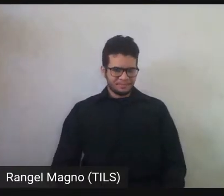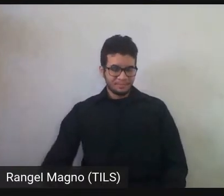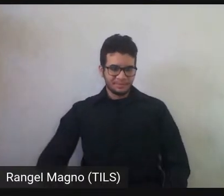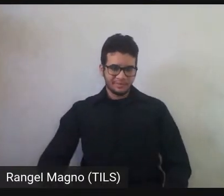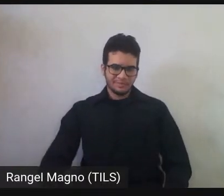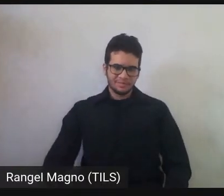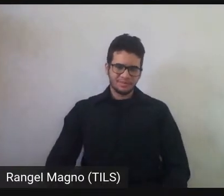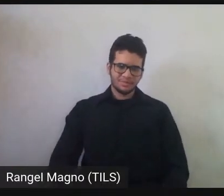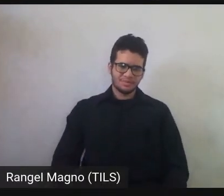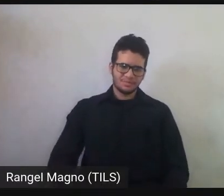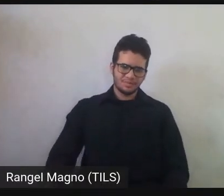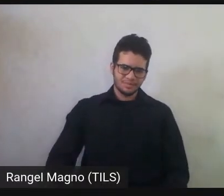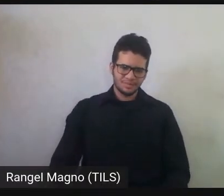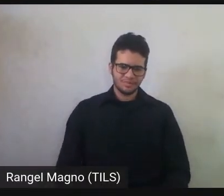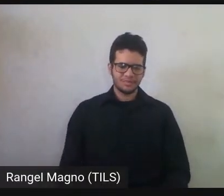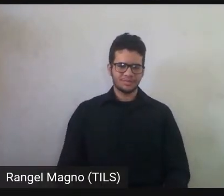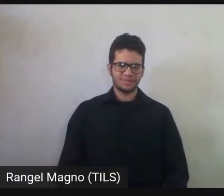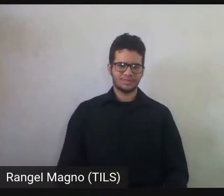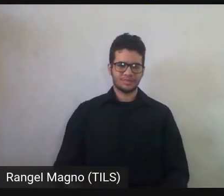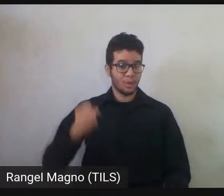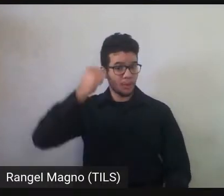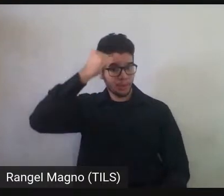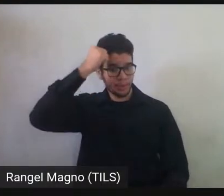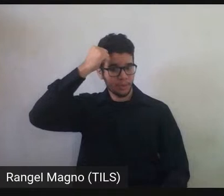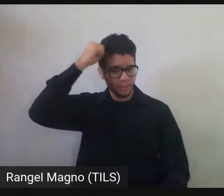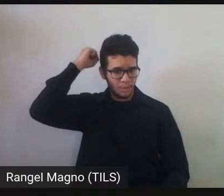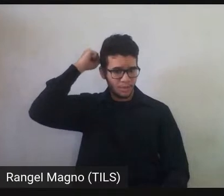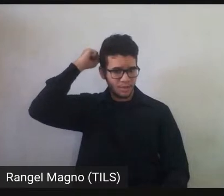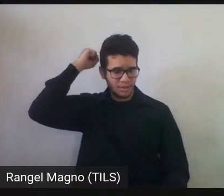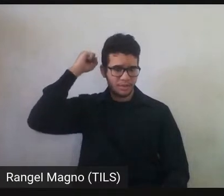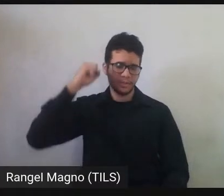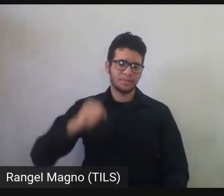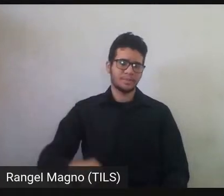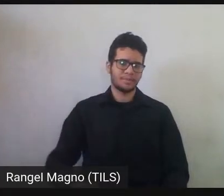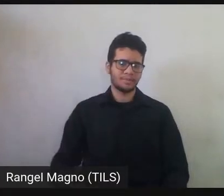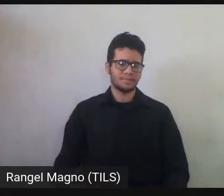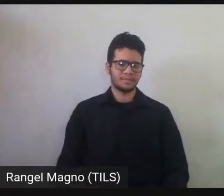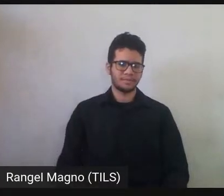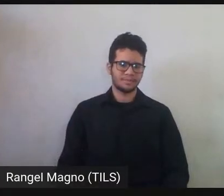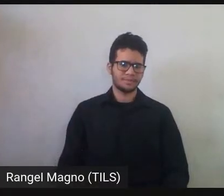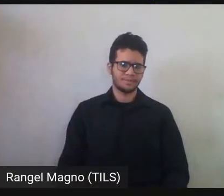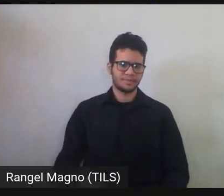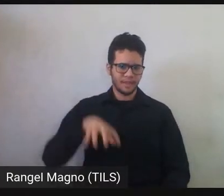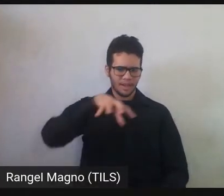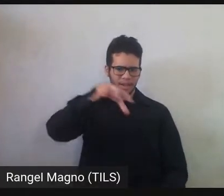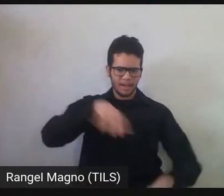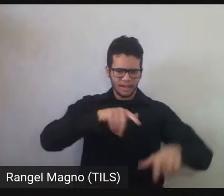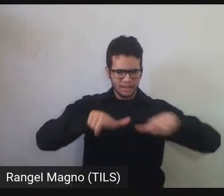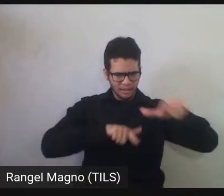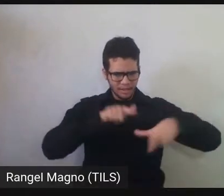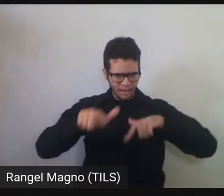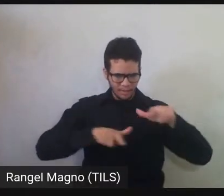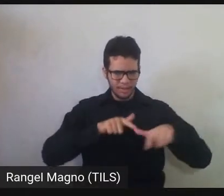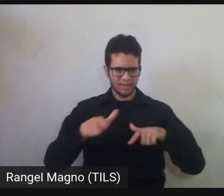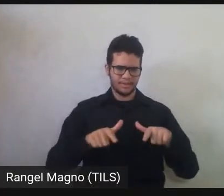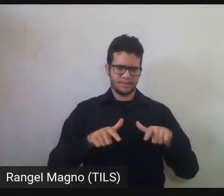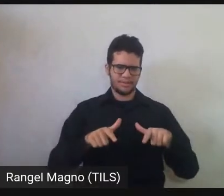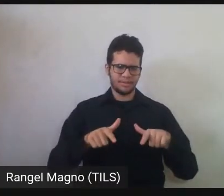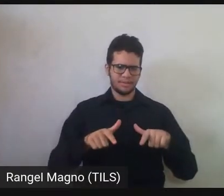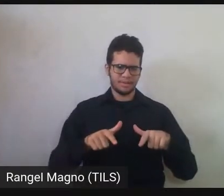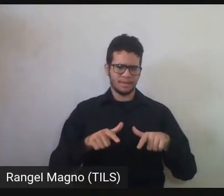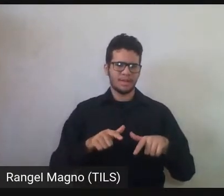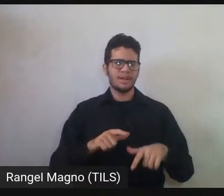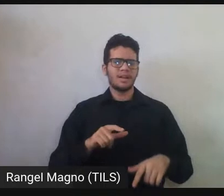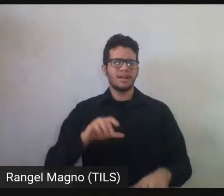Ferdinand Sossir que é um espaço de trabalho de Sossirianos na